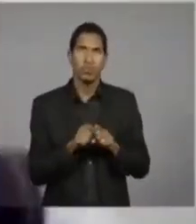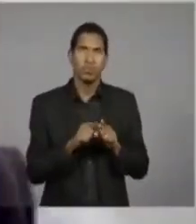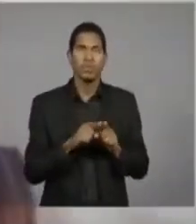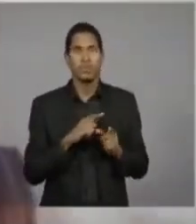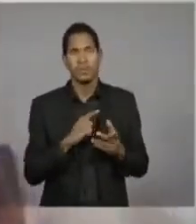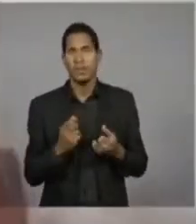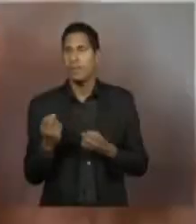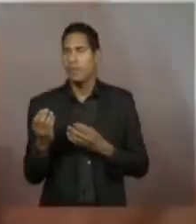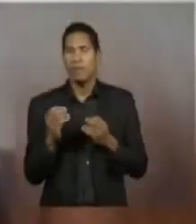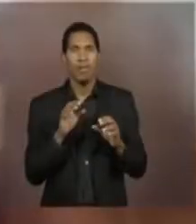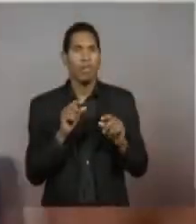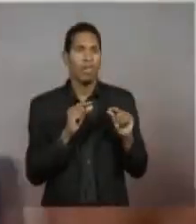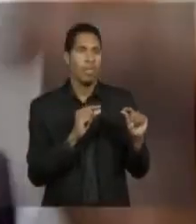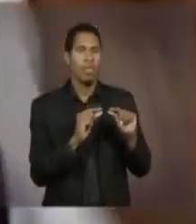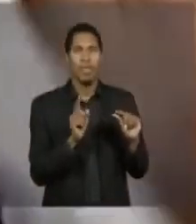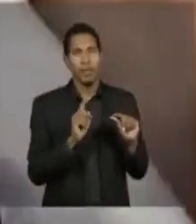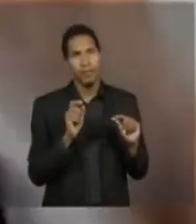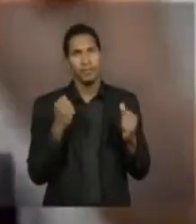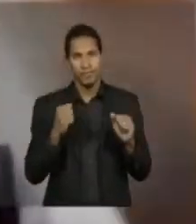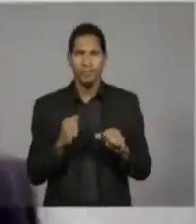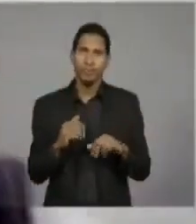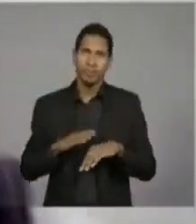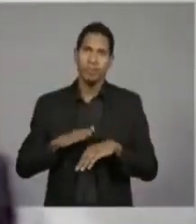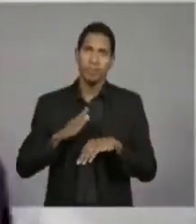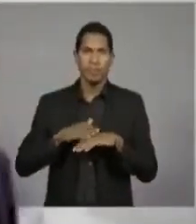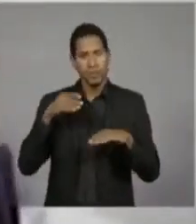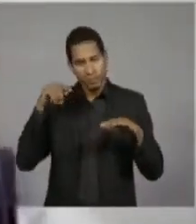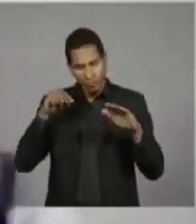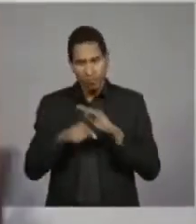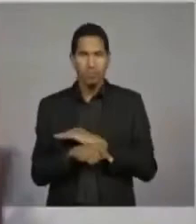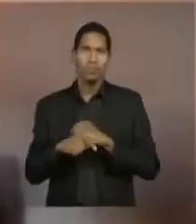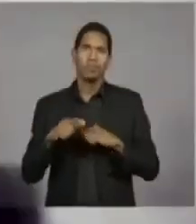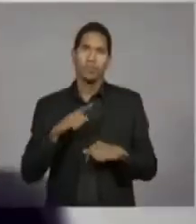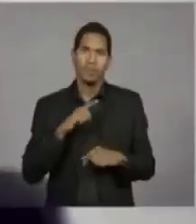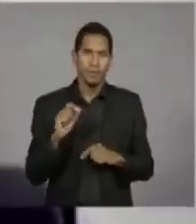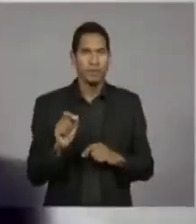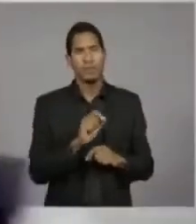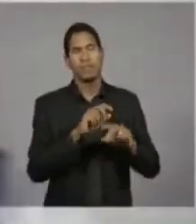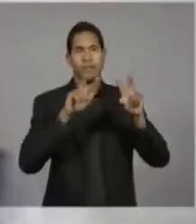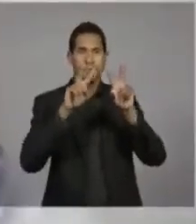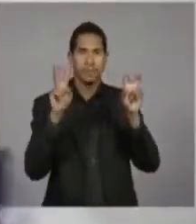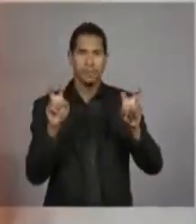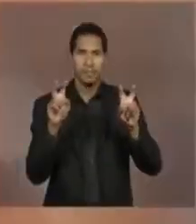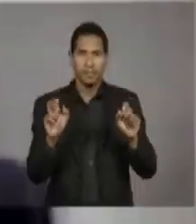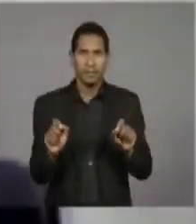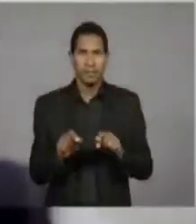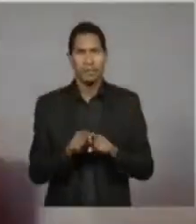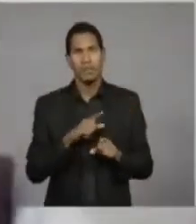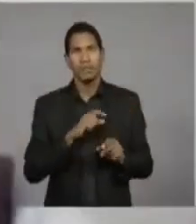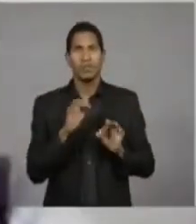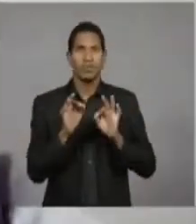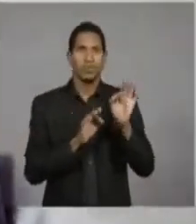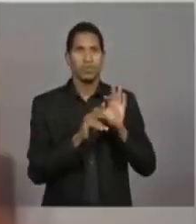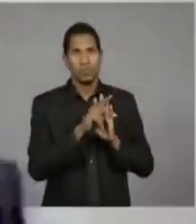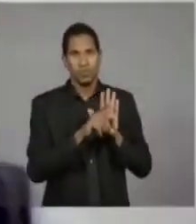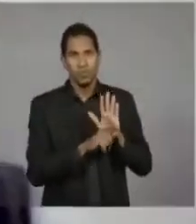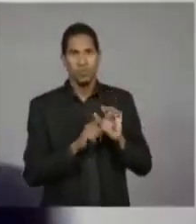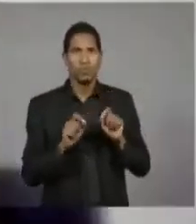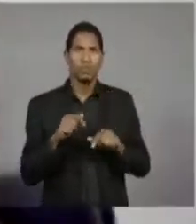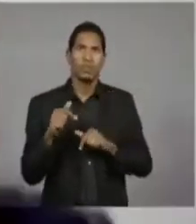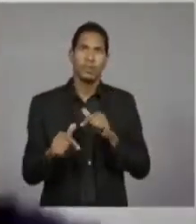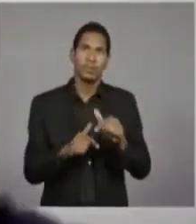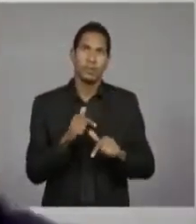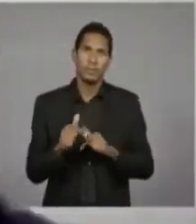da informação, mas podendo mais e mais mergulhar, né, em tudo que diz respeito a um projeto, ao trabalho